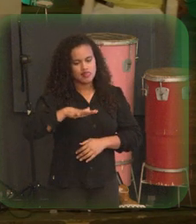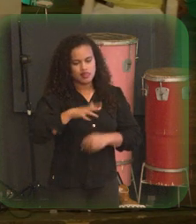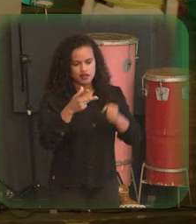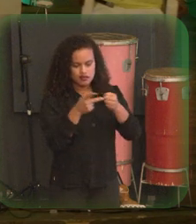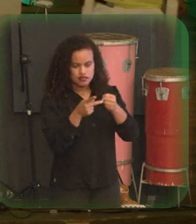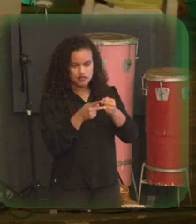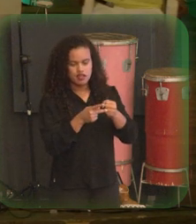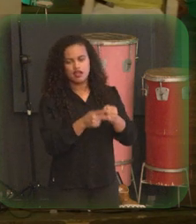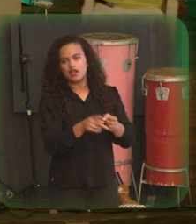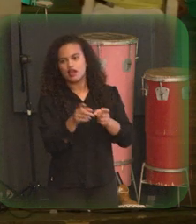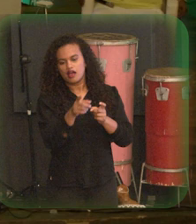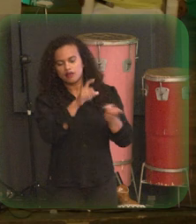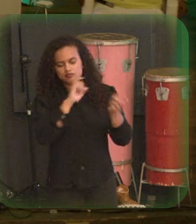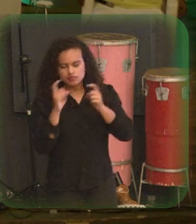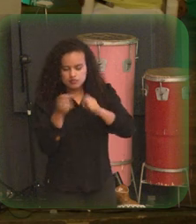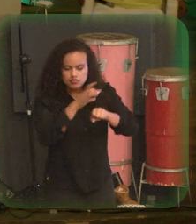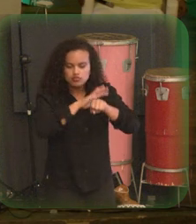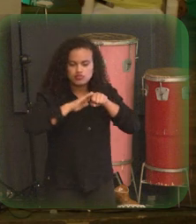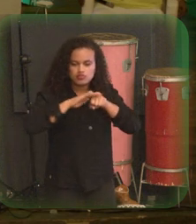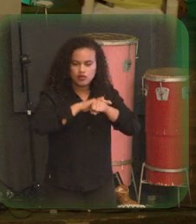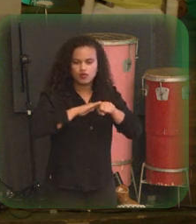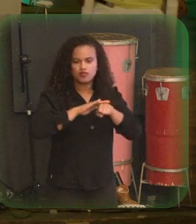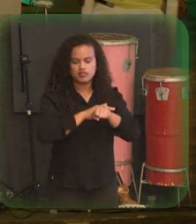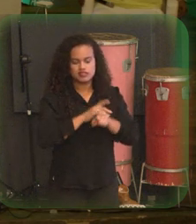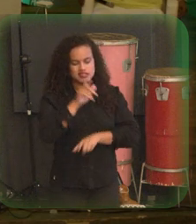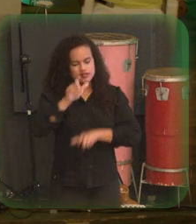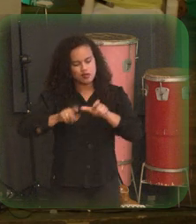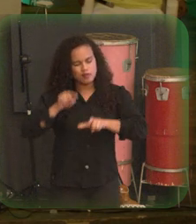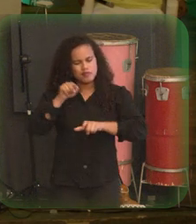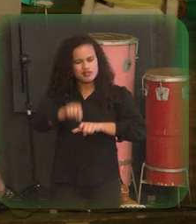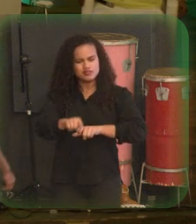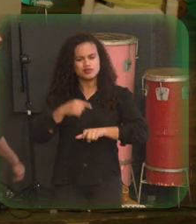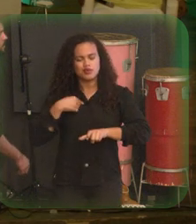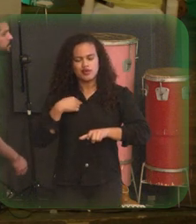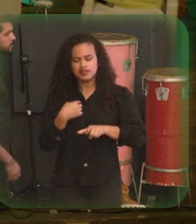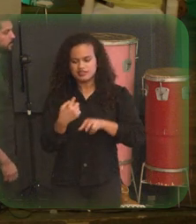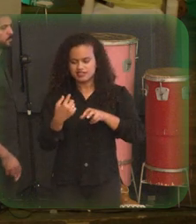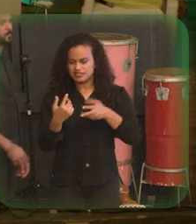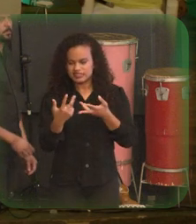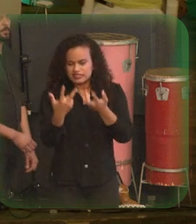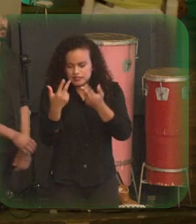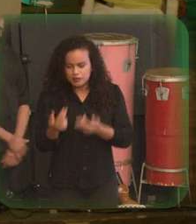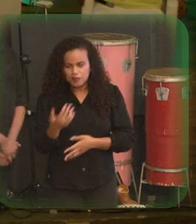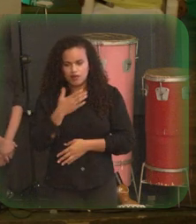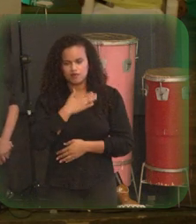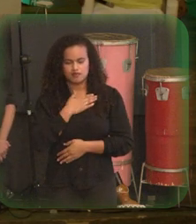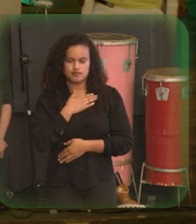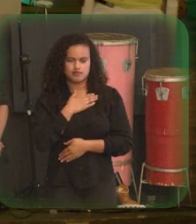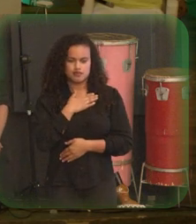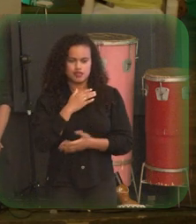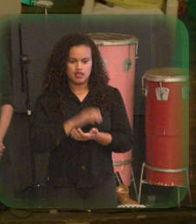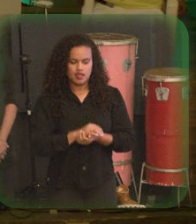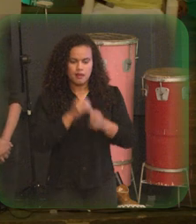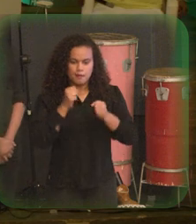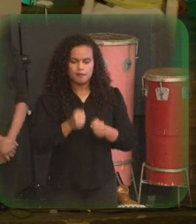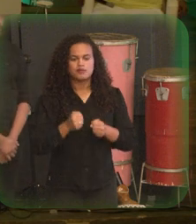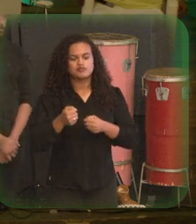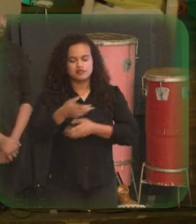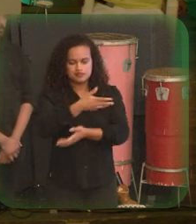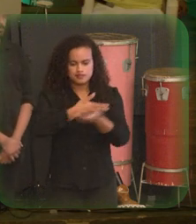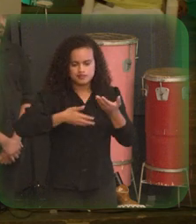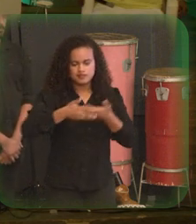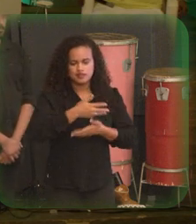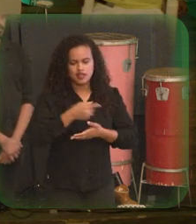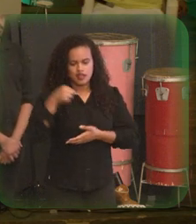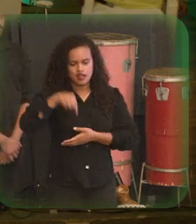de conversa com tantas pessoas que me identificam, né, e poder trazer para aqui, para o